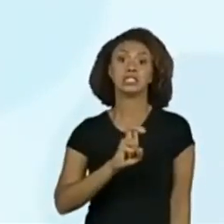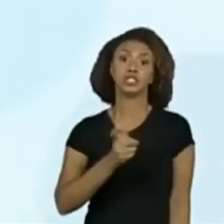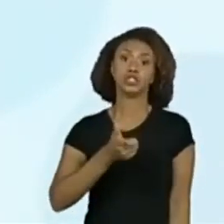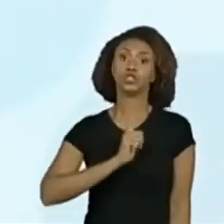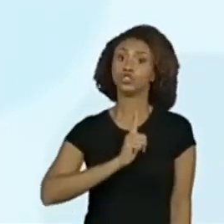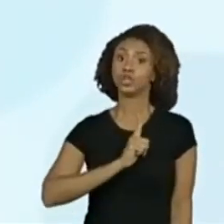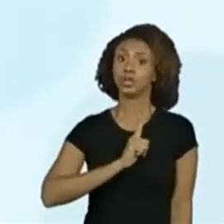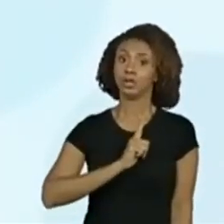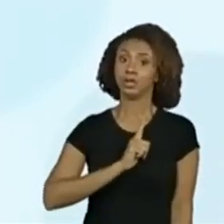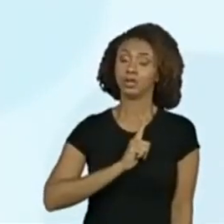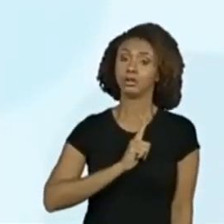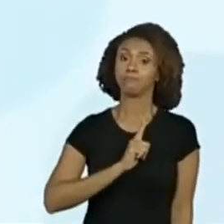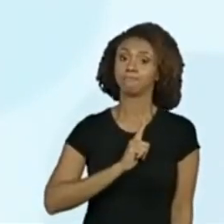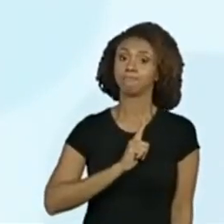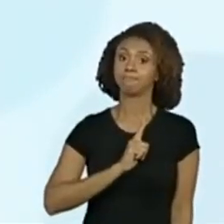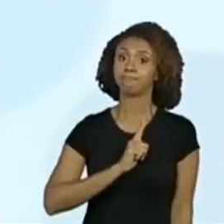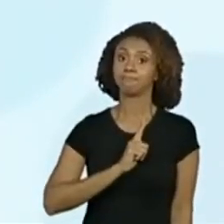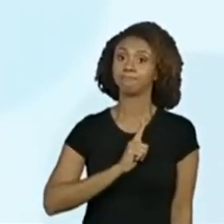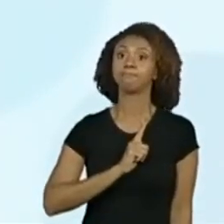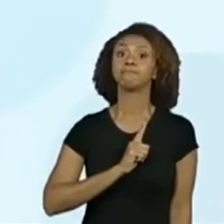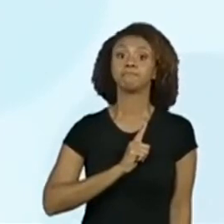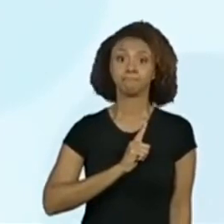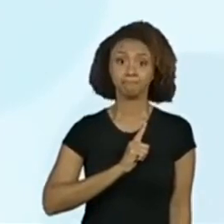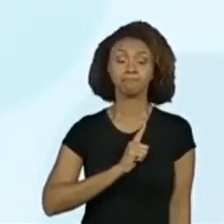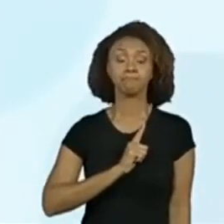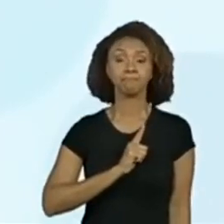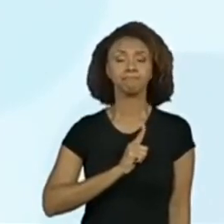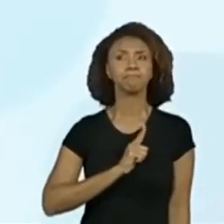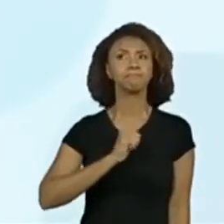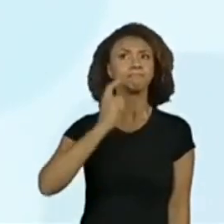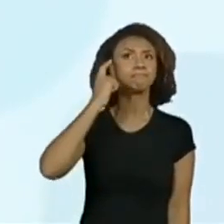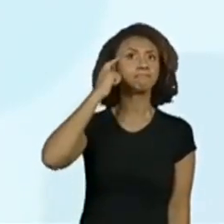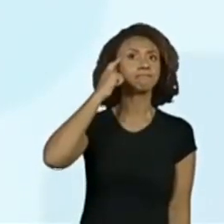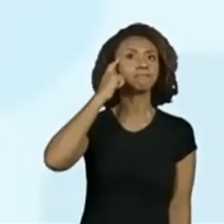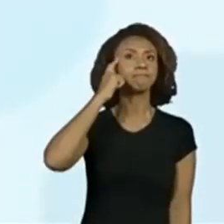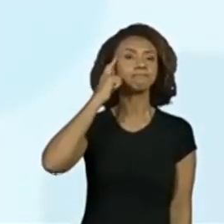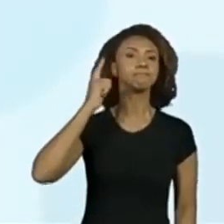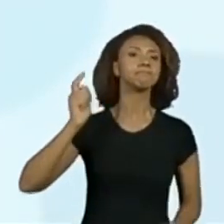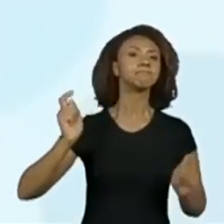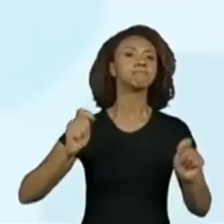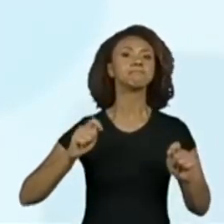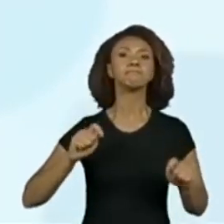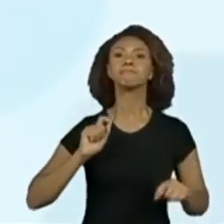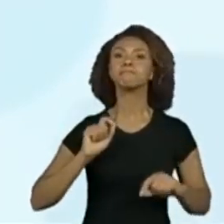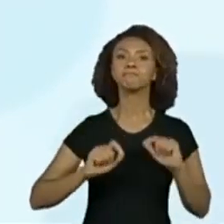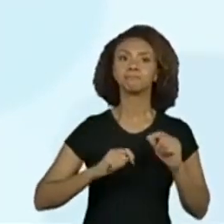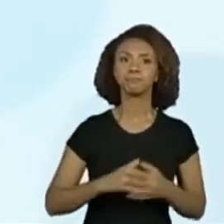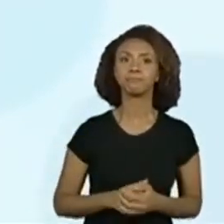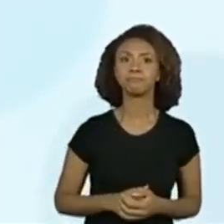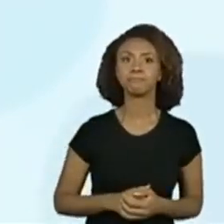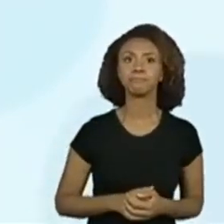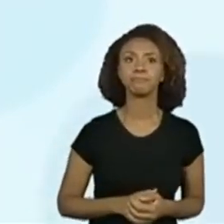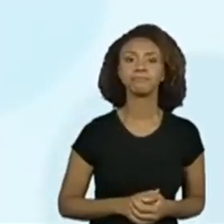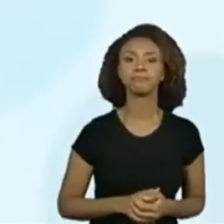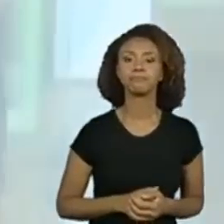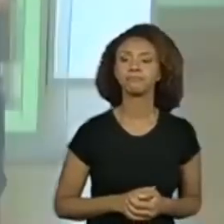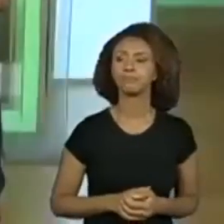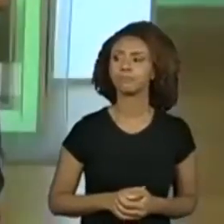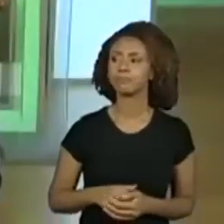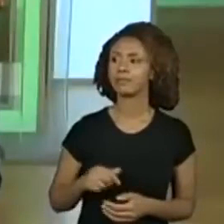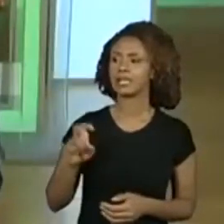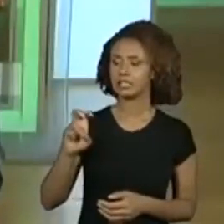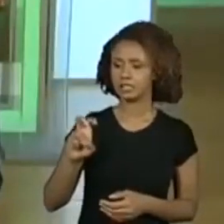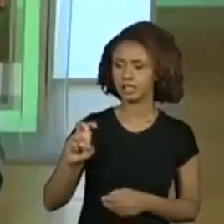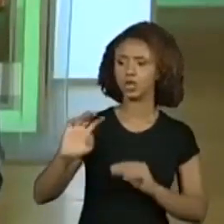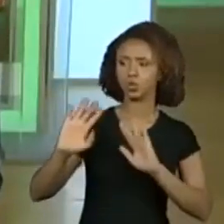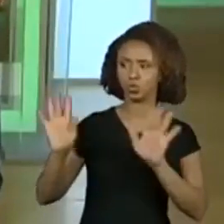cinco carrinhos eu posso pensar aqui que se eu tirar fora esses cinco carrinhos que